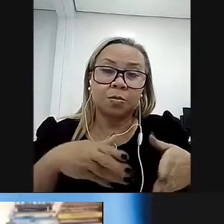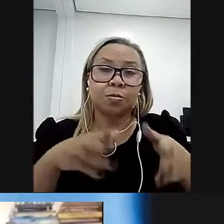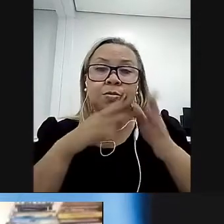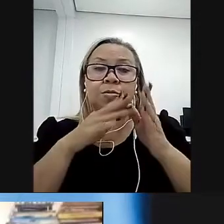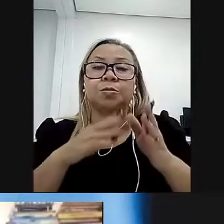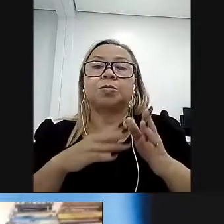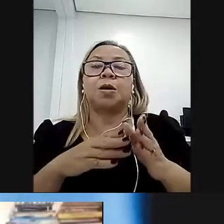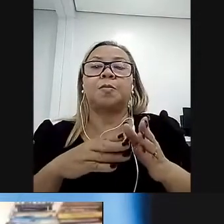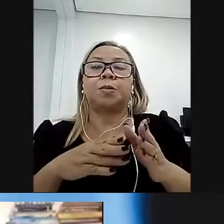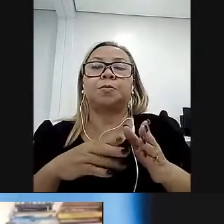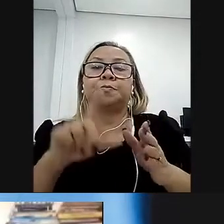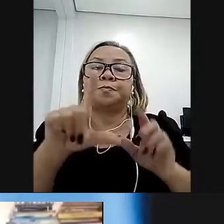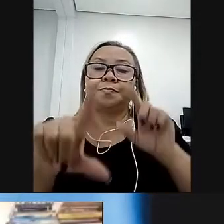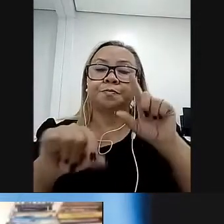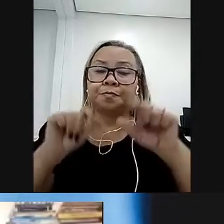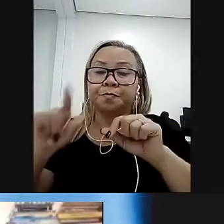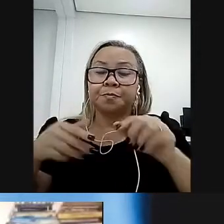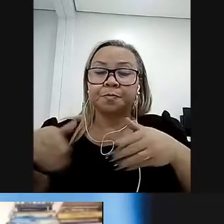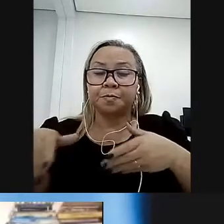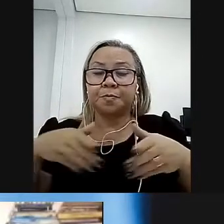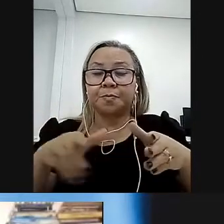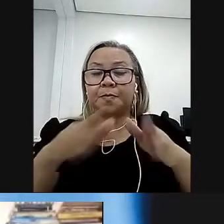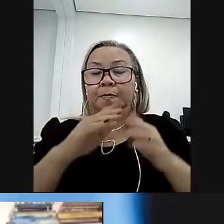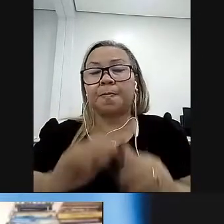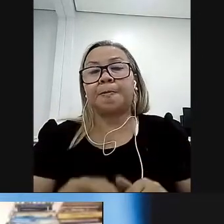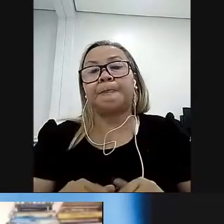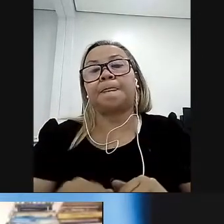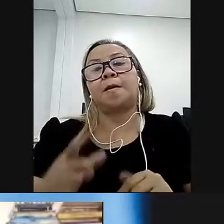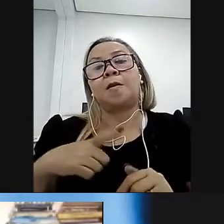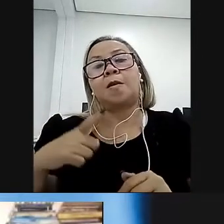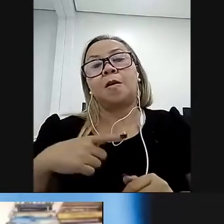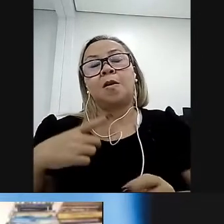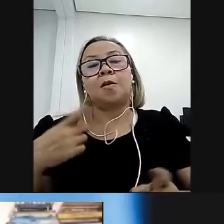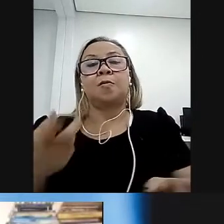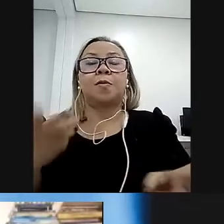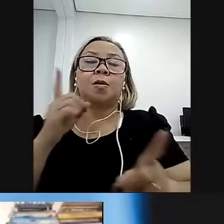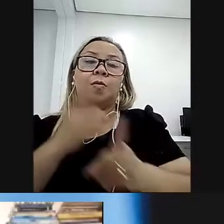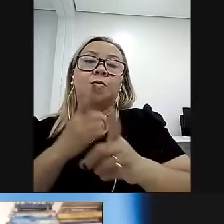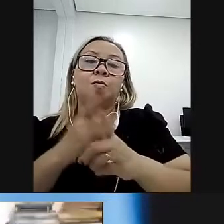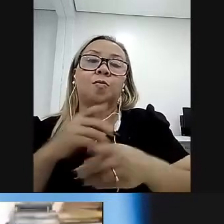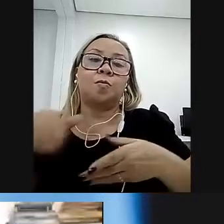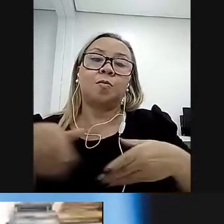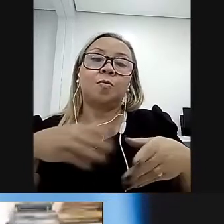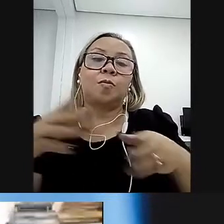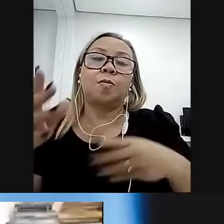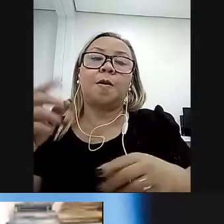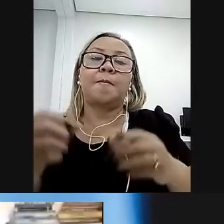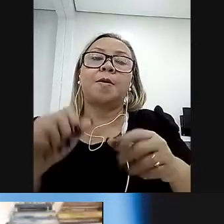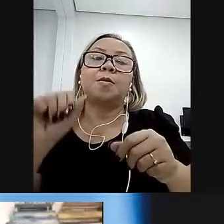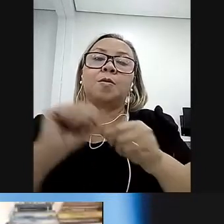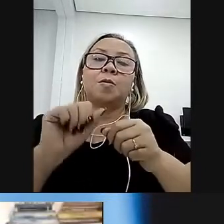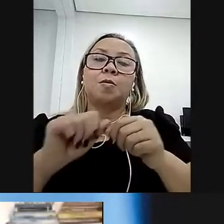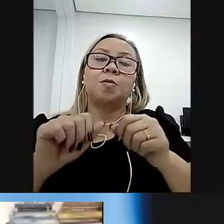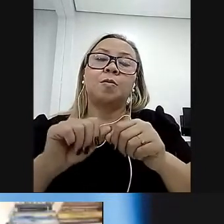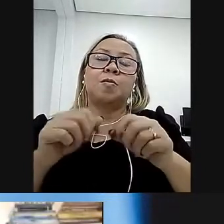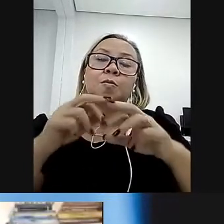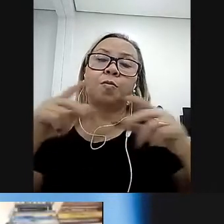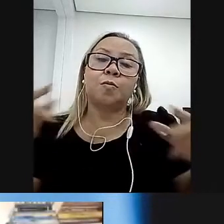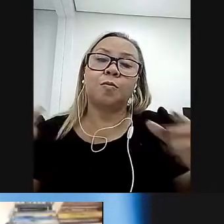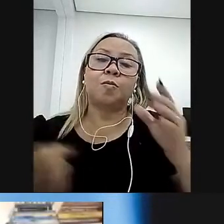eu acho que o Paulinho fez referência, a gente tem que encontrar os caminhos da produção para poder realizar. Né?